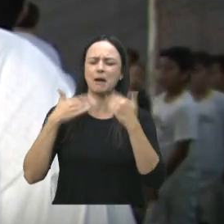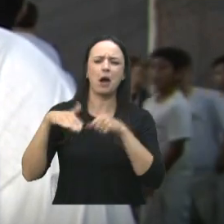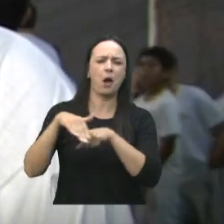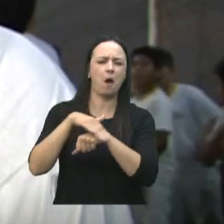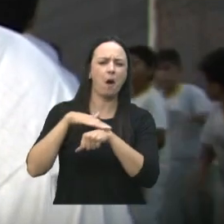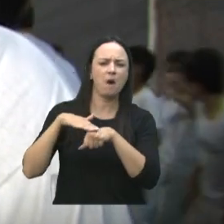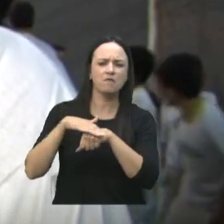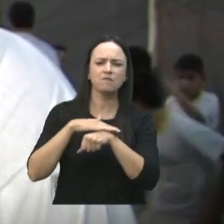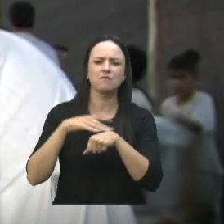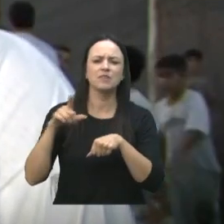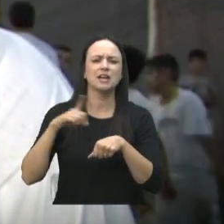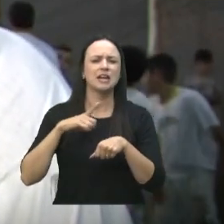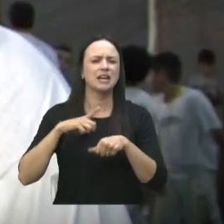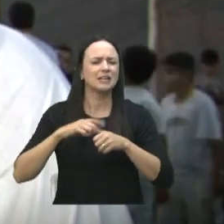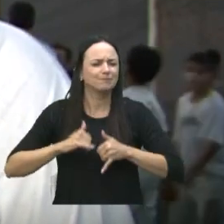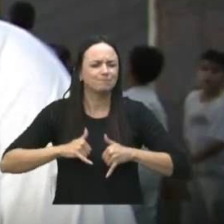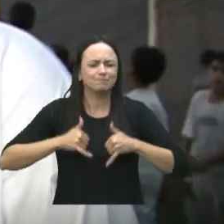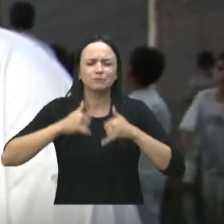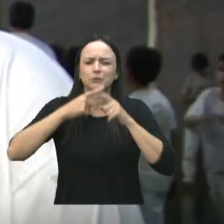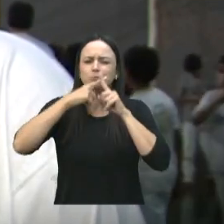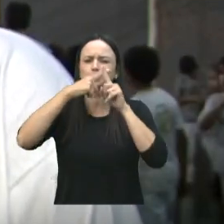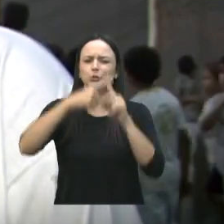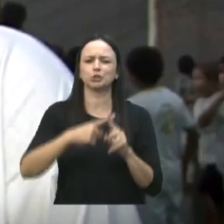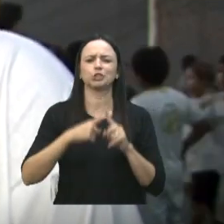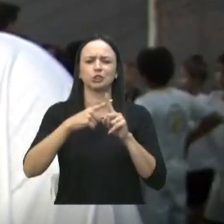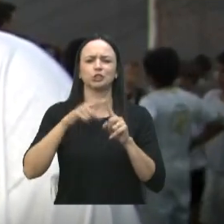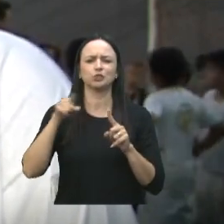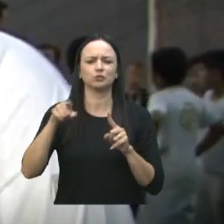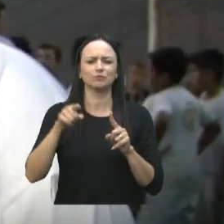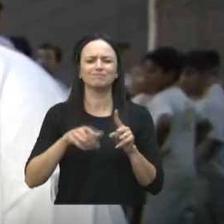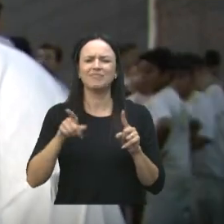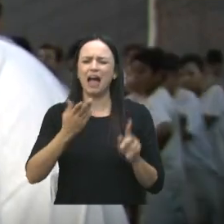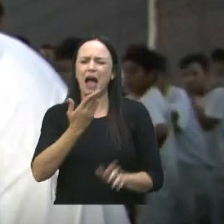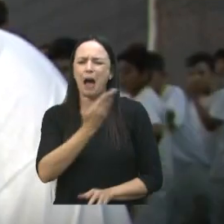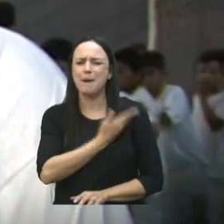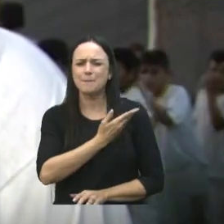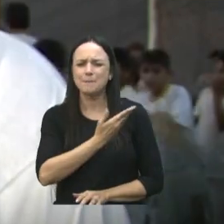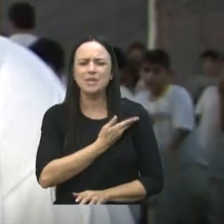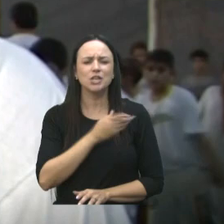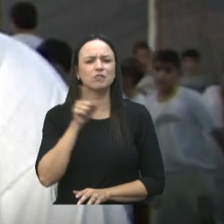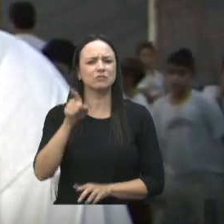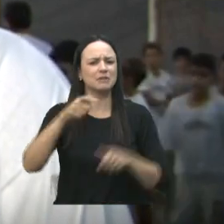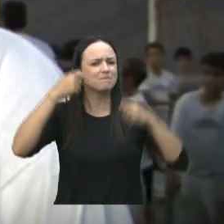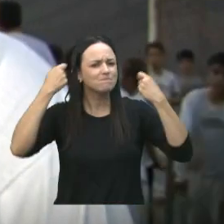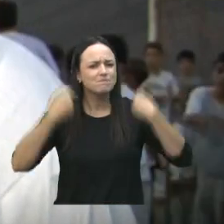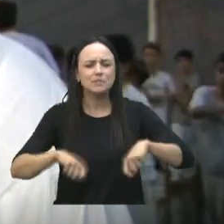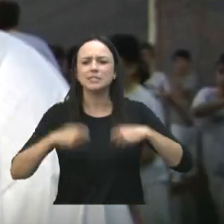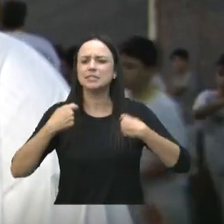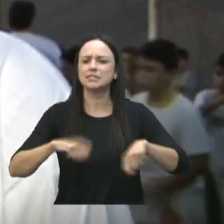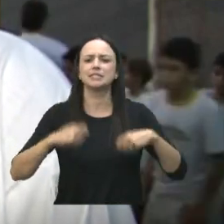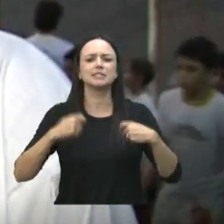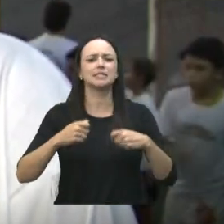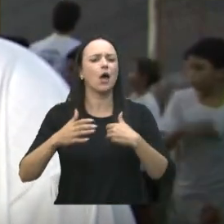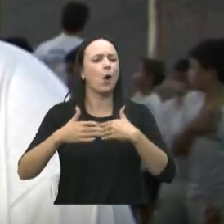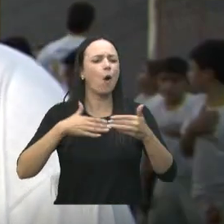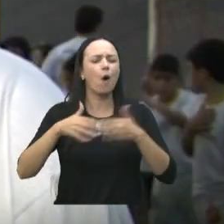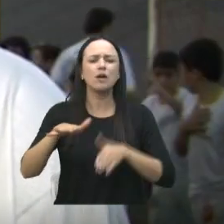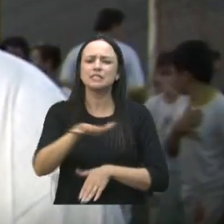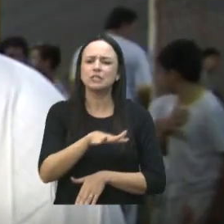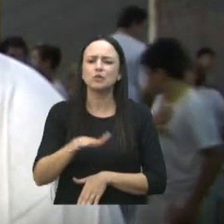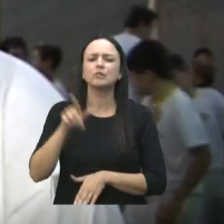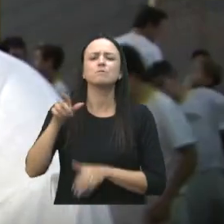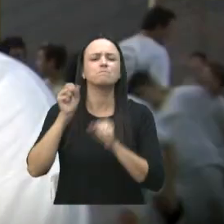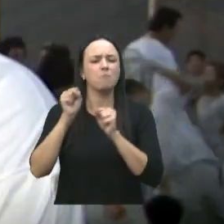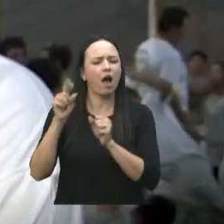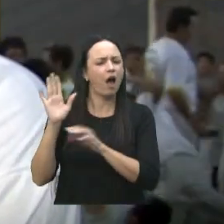que tem uma energia positiva total. É um cara amigo que... se precisar, independente da situação, pode contar com ele. É um